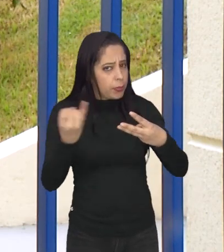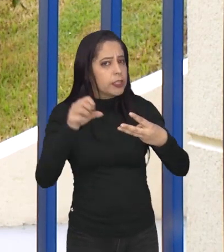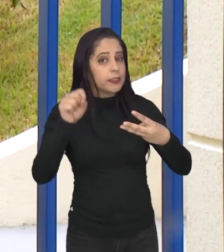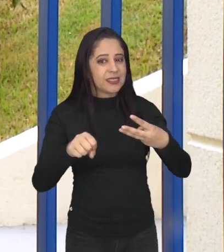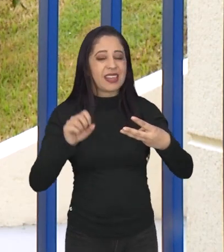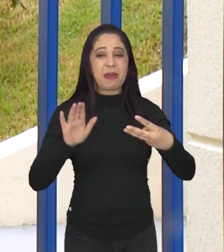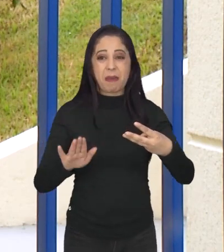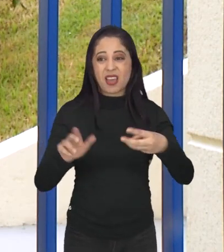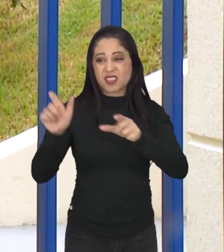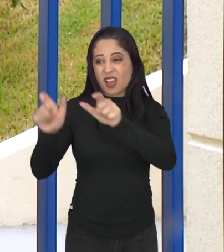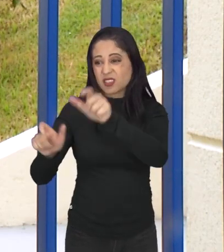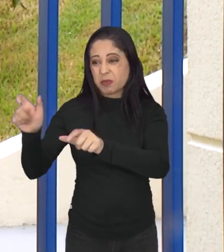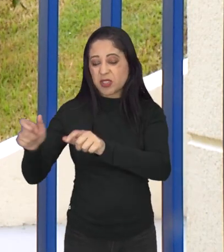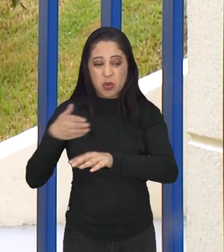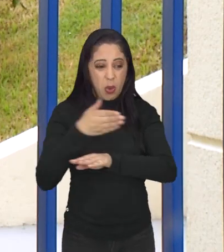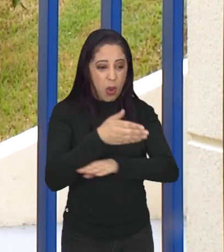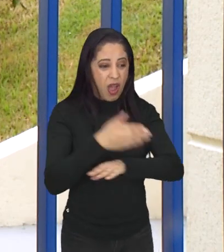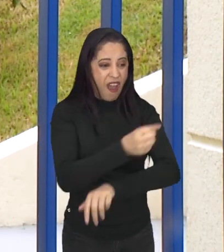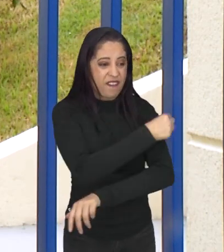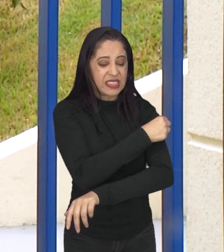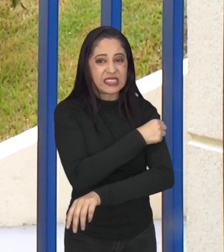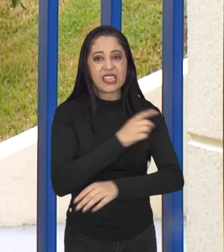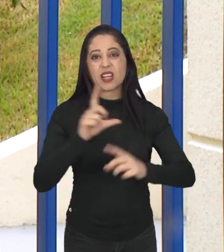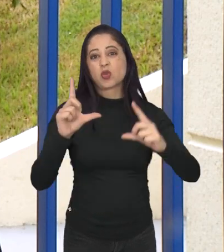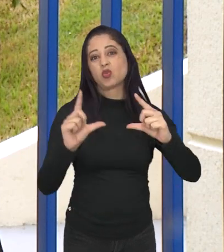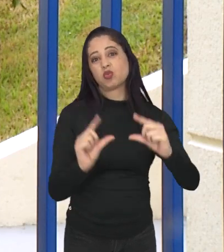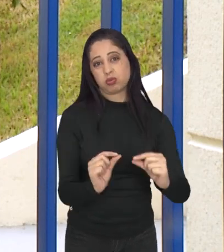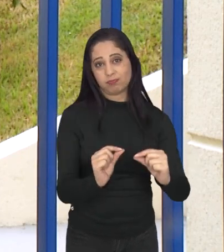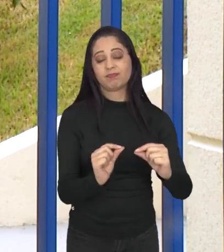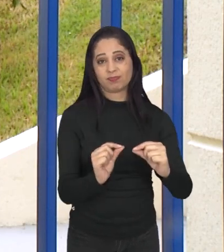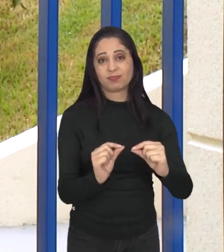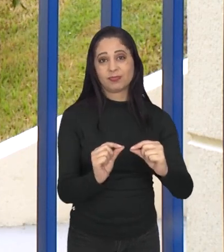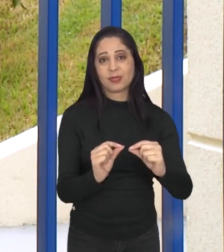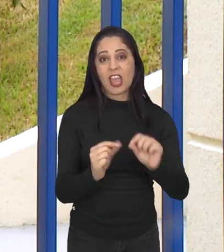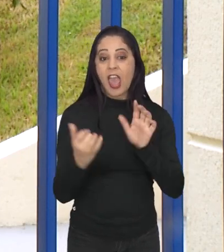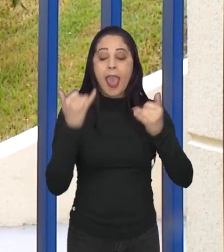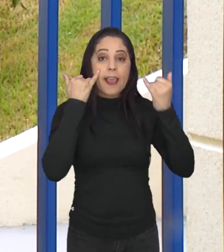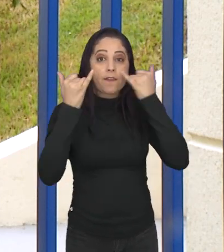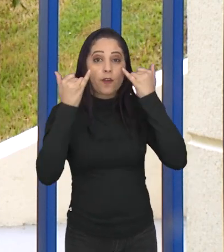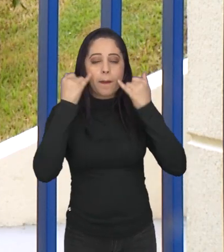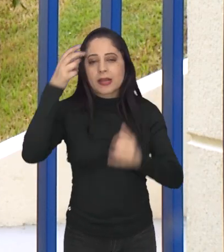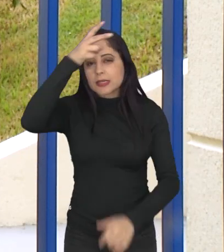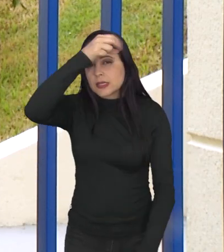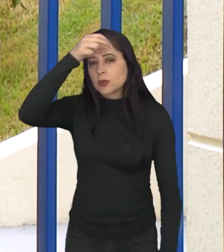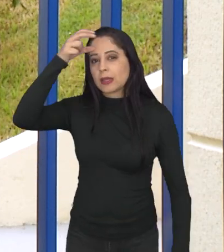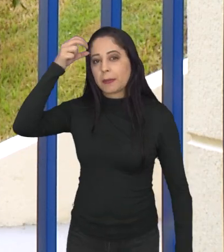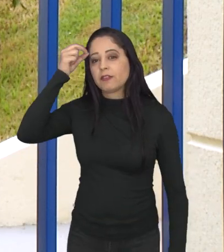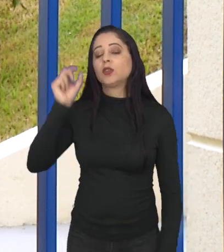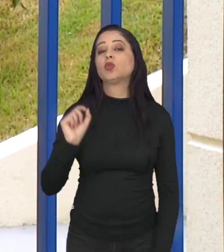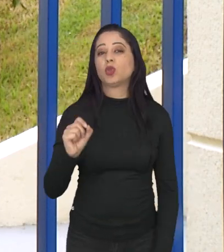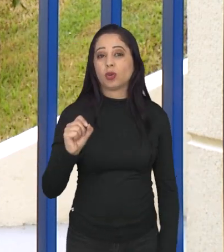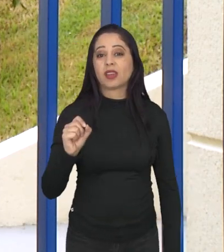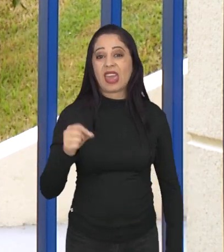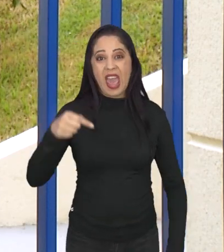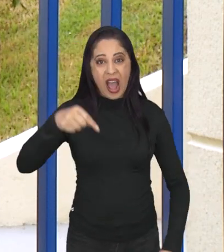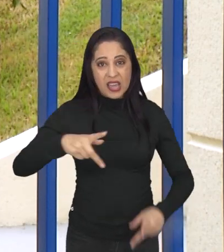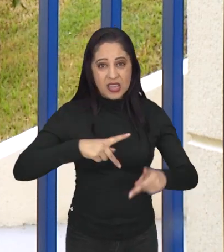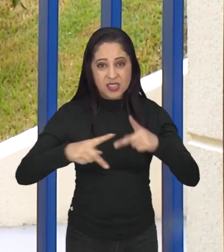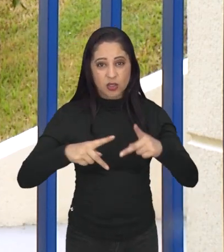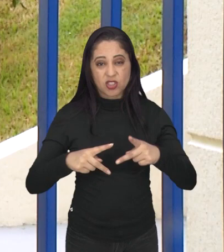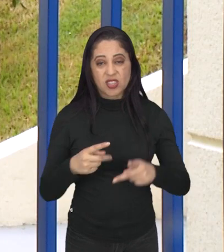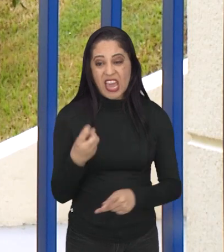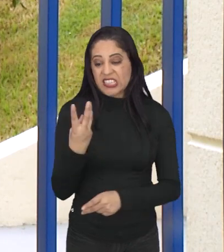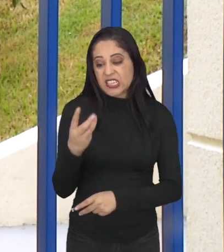problema é que a procura pelas doses tem sido muito baixa segundo a Prefeitura de São José dos Campos o município atingiu